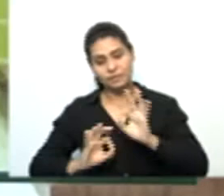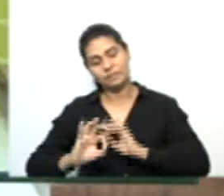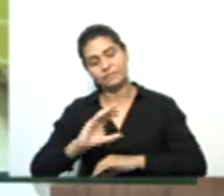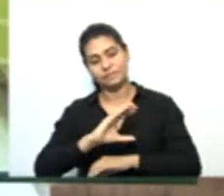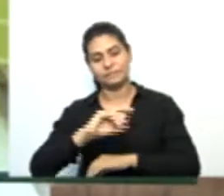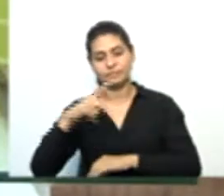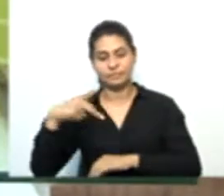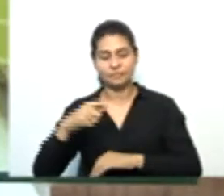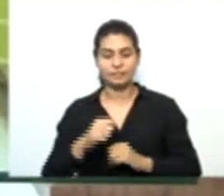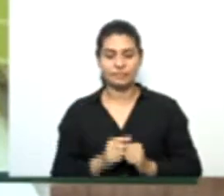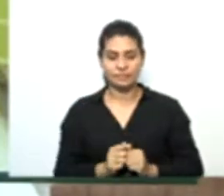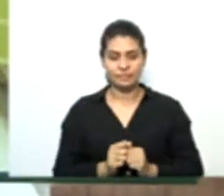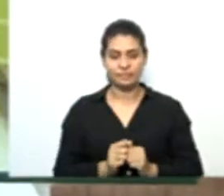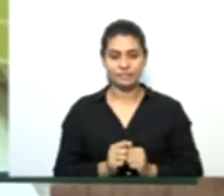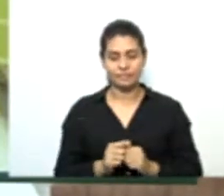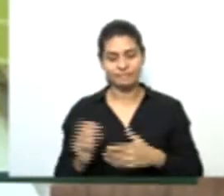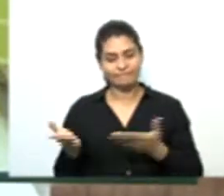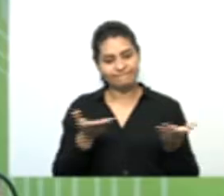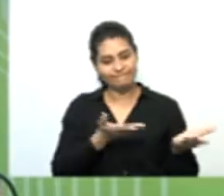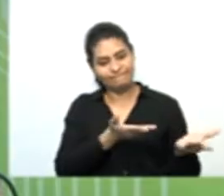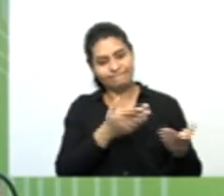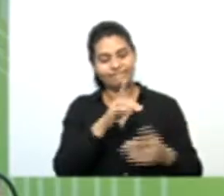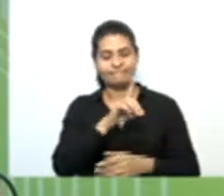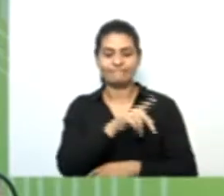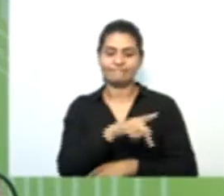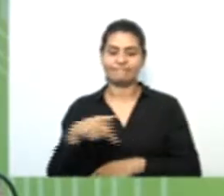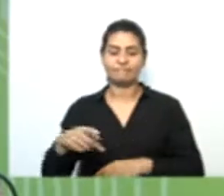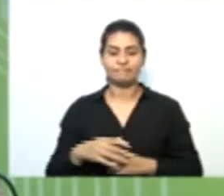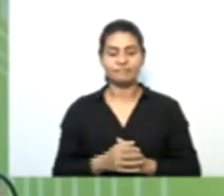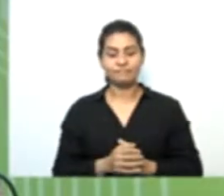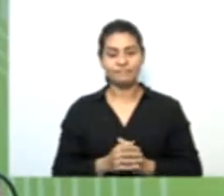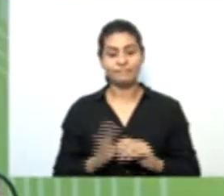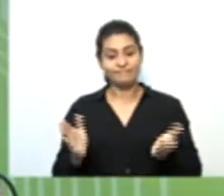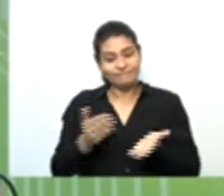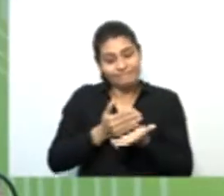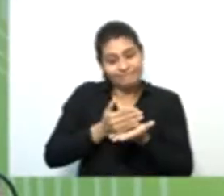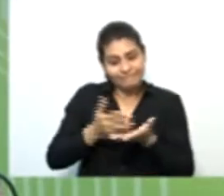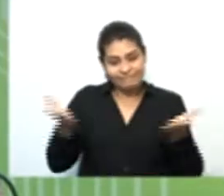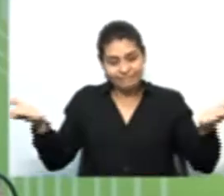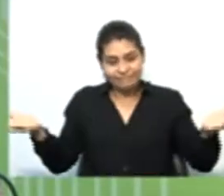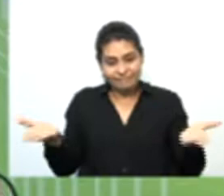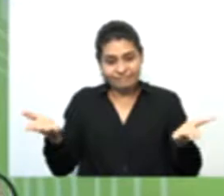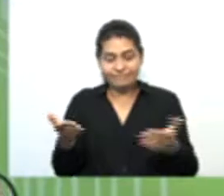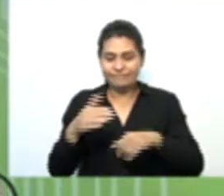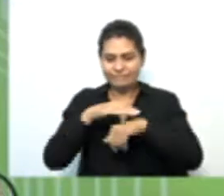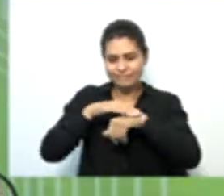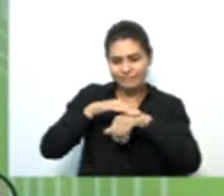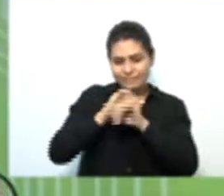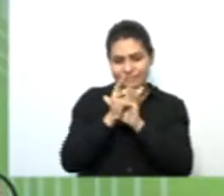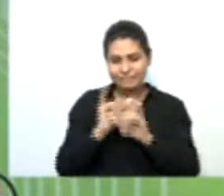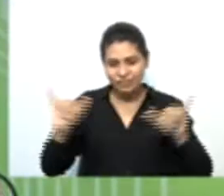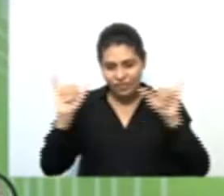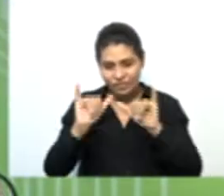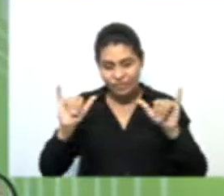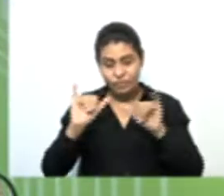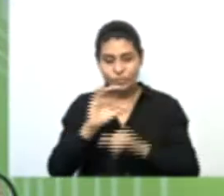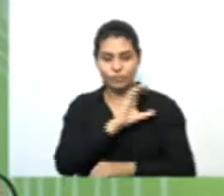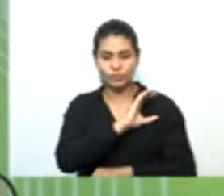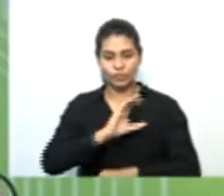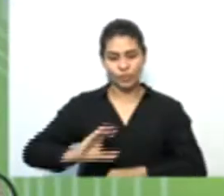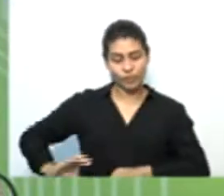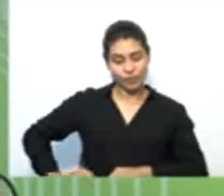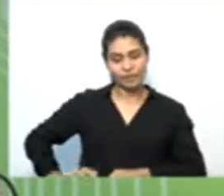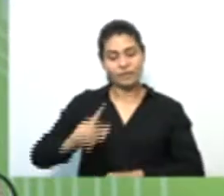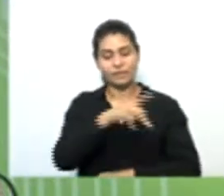Cooperativas. Vamos com a professora Denise. Pessoal, e para iniciar essa aula, nós vamos começar com alguns recados da nossa coordenadora,